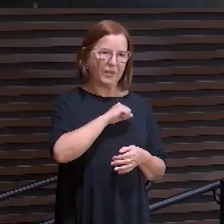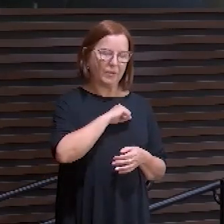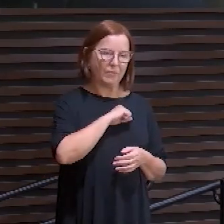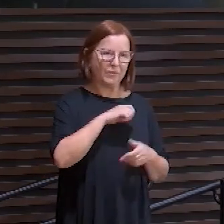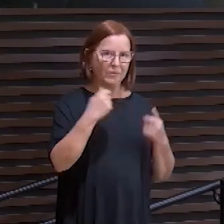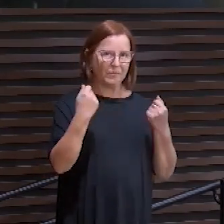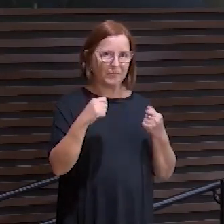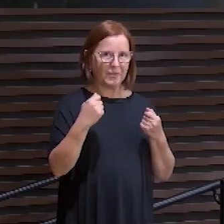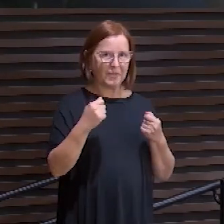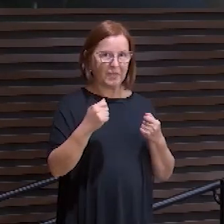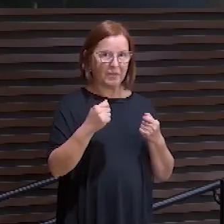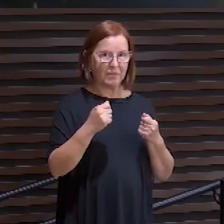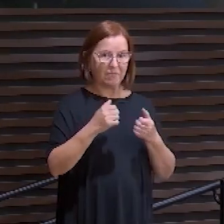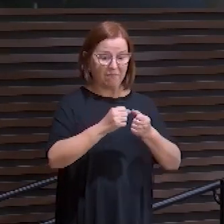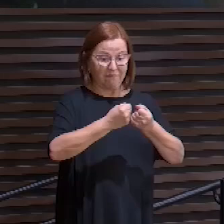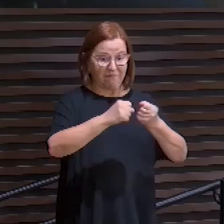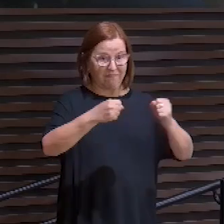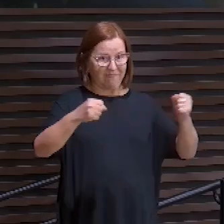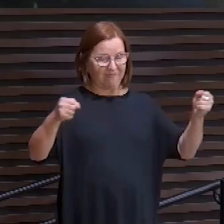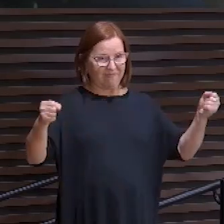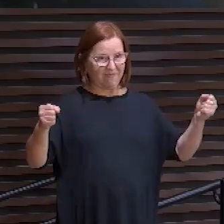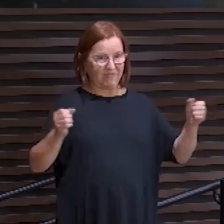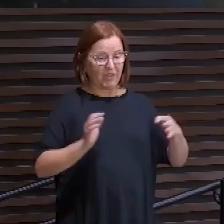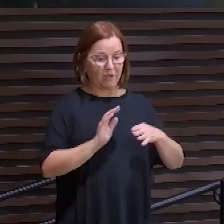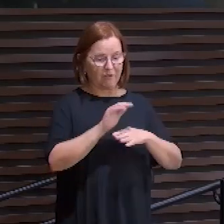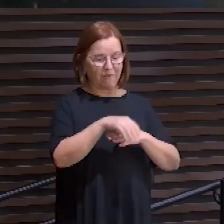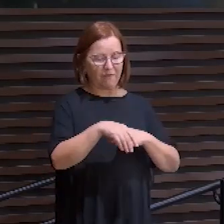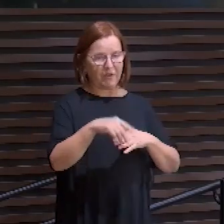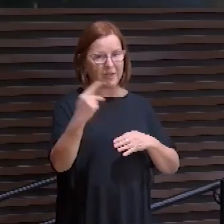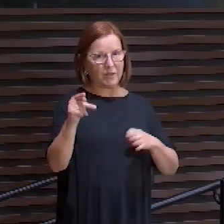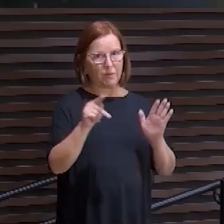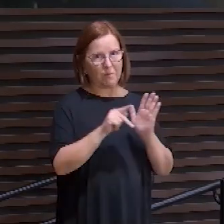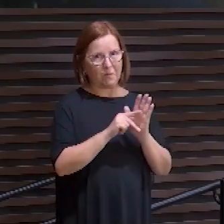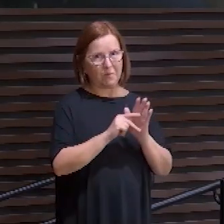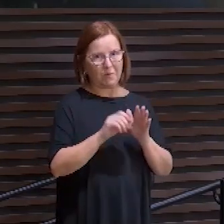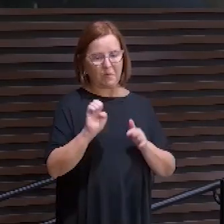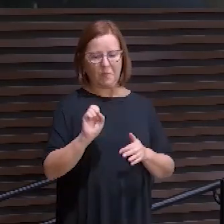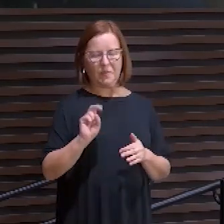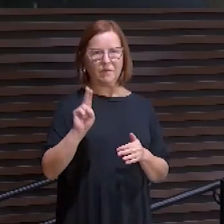se expandir fora do seu próprio ego.